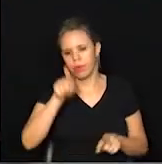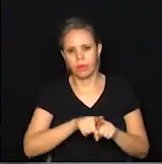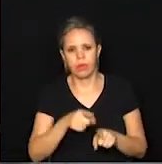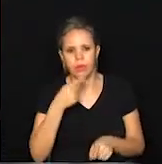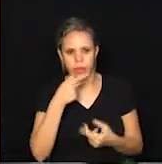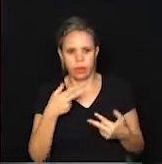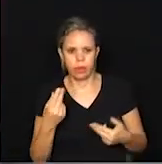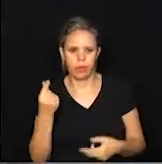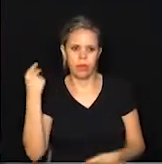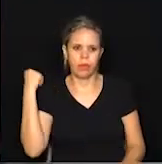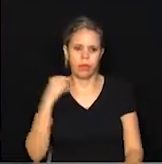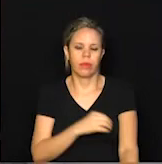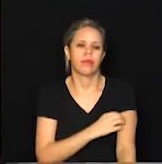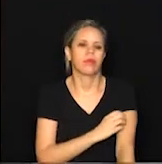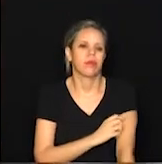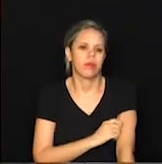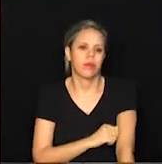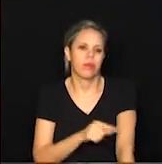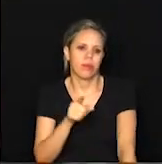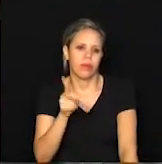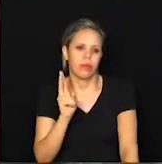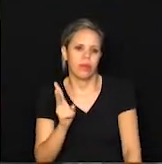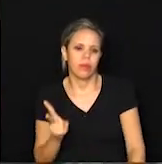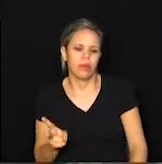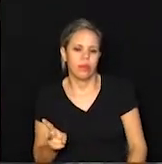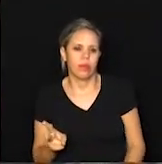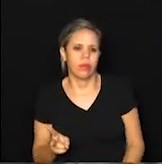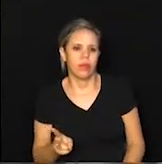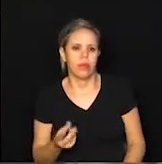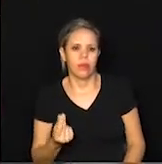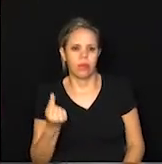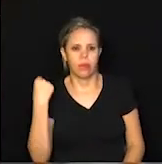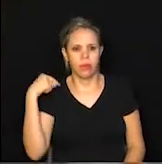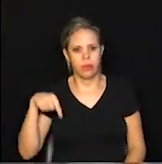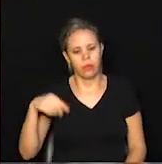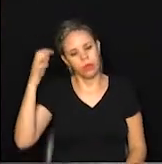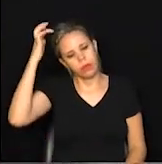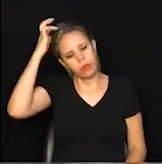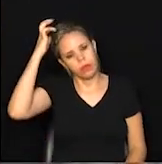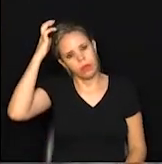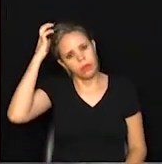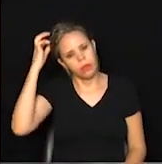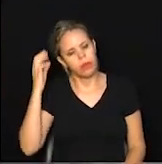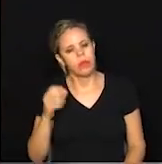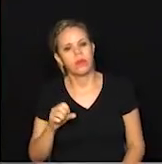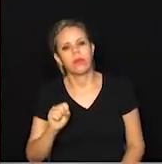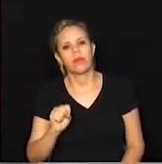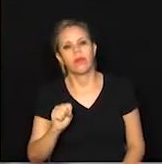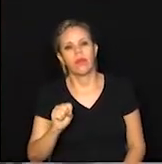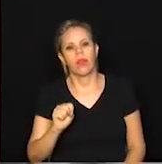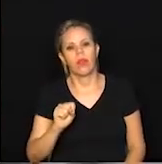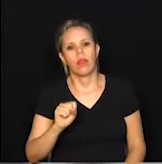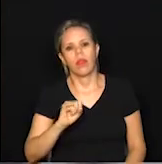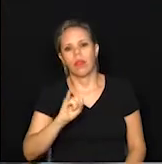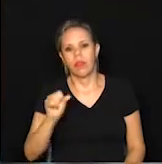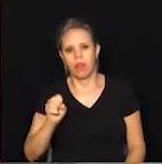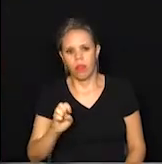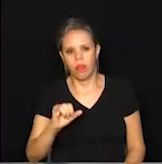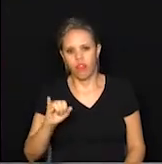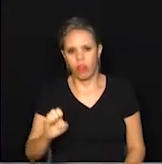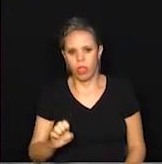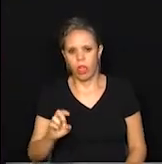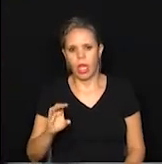coisa antiga mesmo, você mesmo pautou disso na época daqui. São José dos Campos fez um projeto de